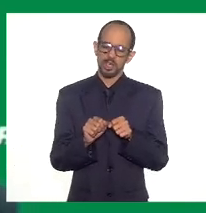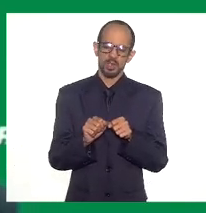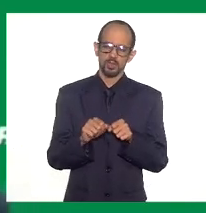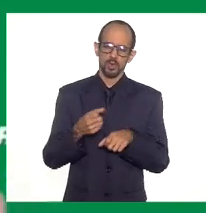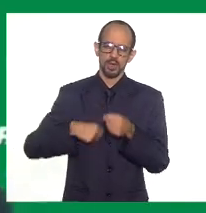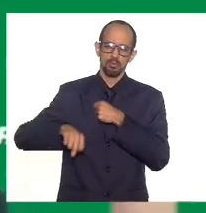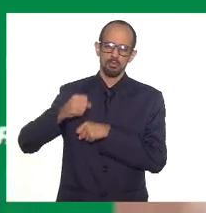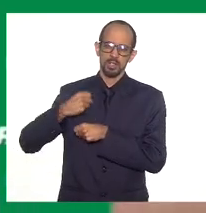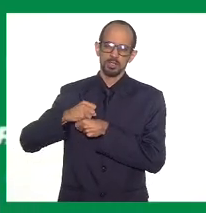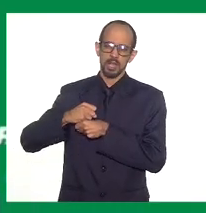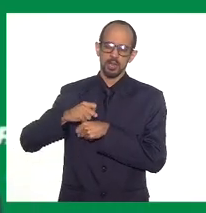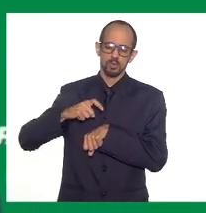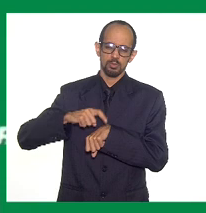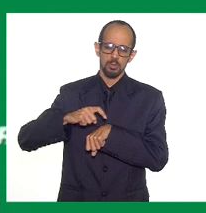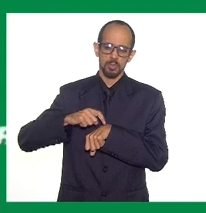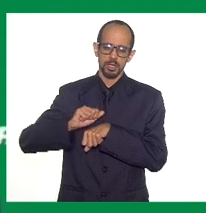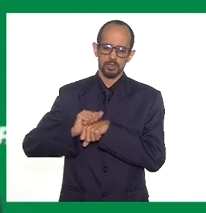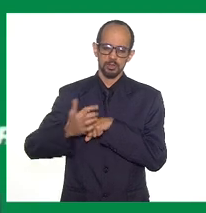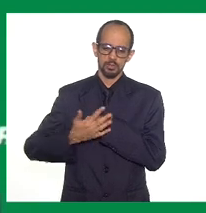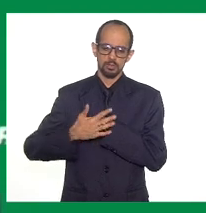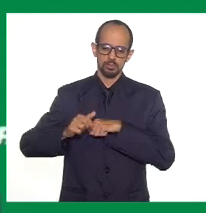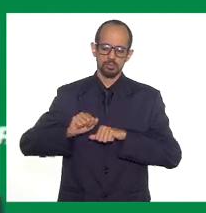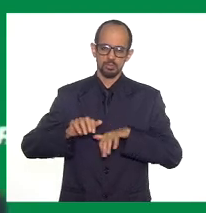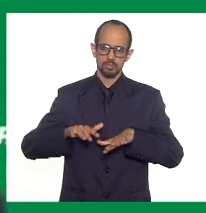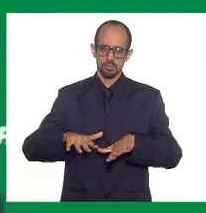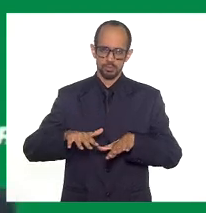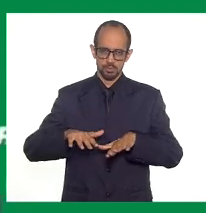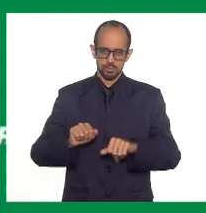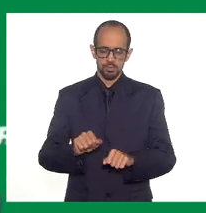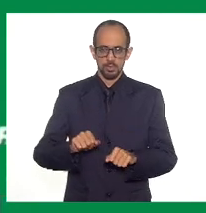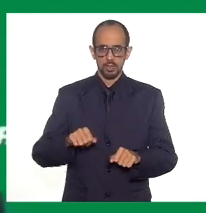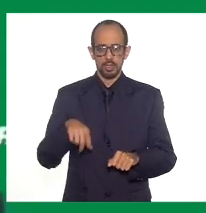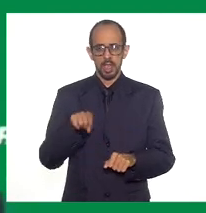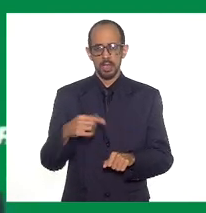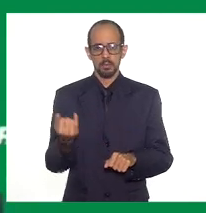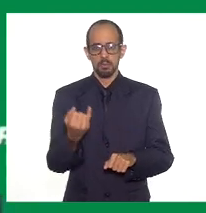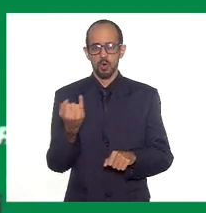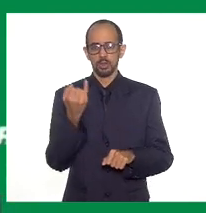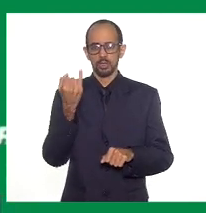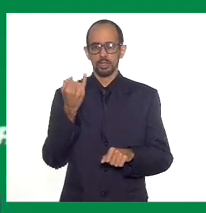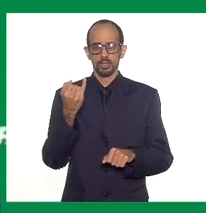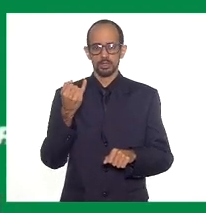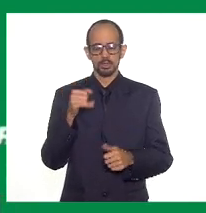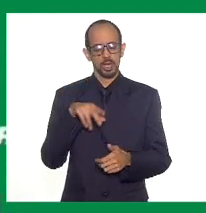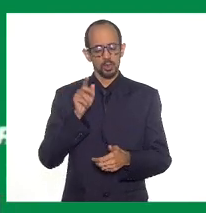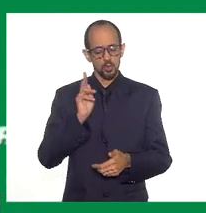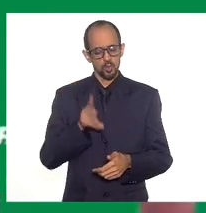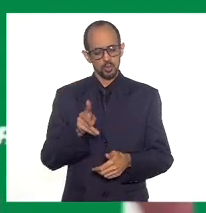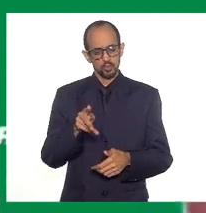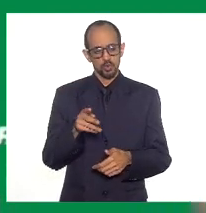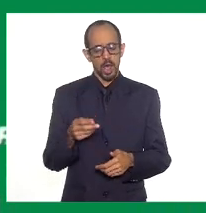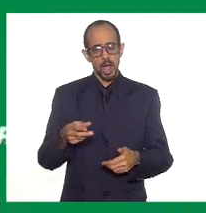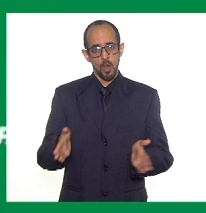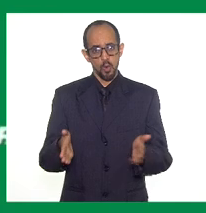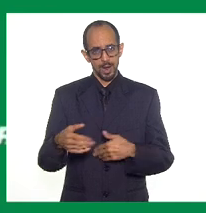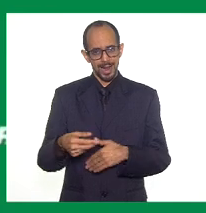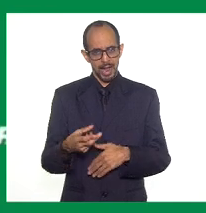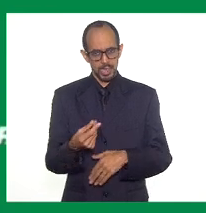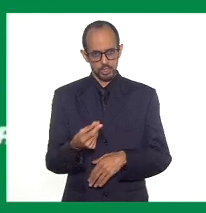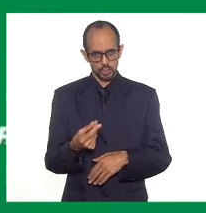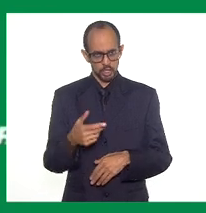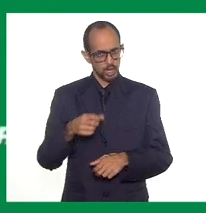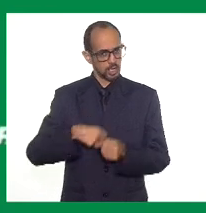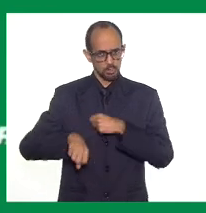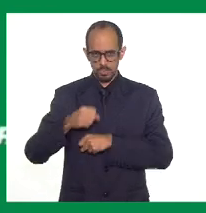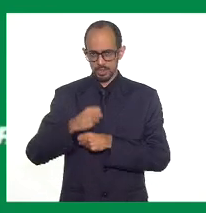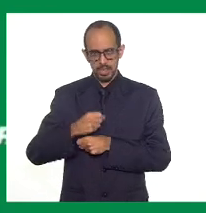reconhecimento da importância que a Petrobras atribui a manter o fluxo de caixa dos seus fornecedores, né. O ano passado não foi um ano fácil